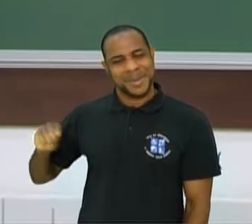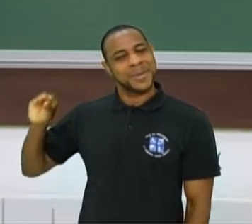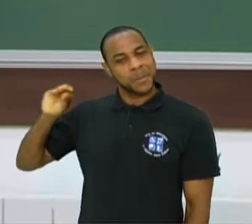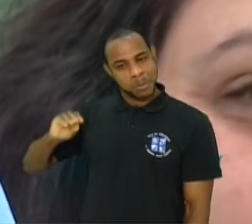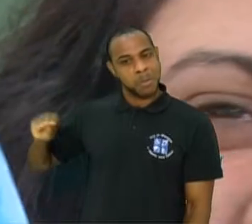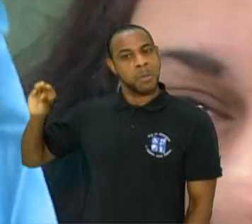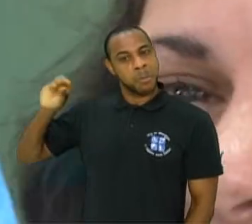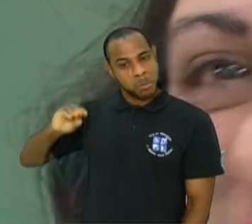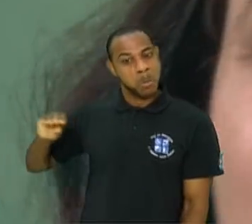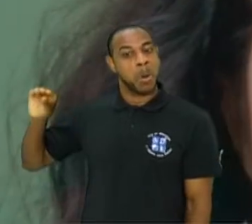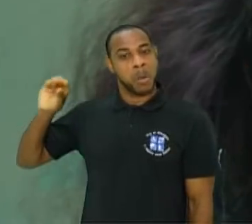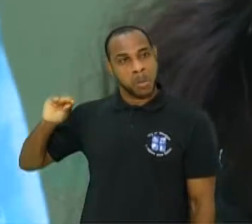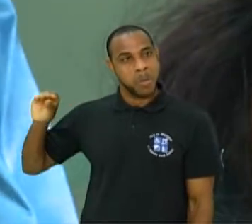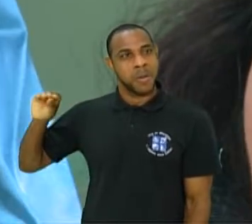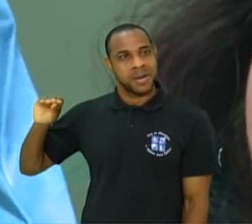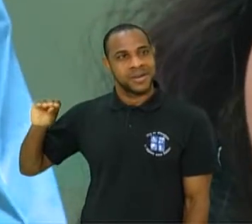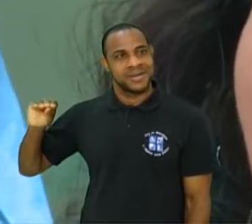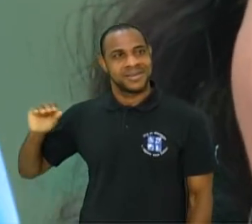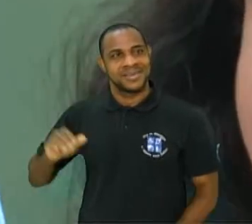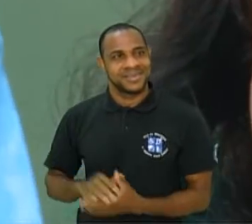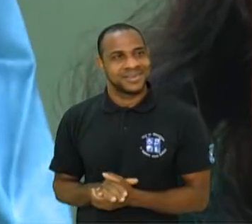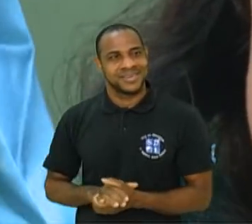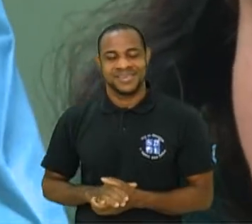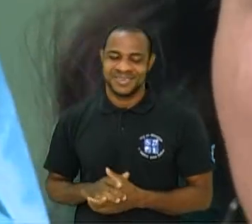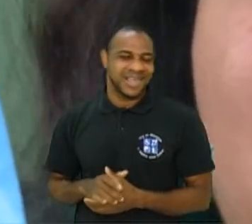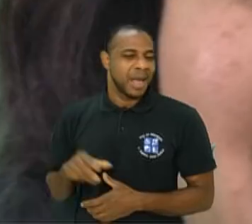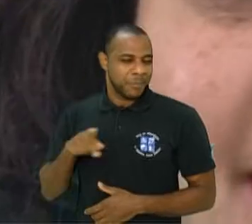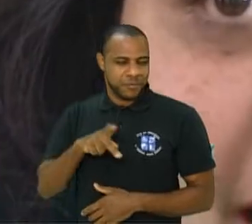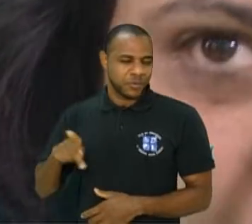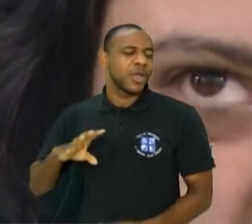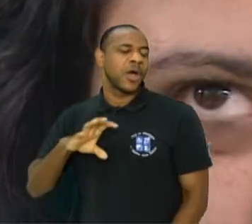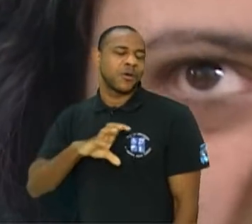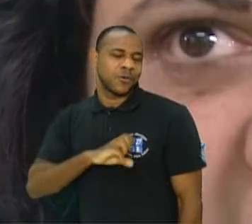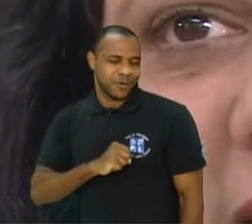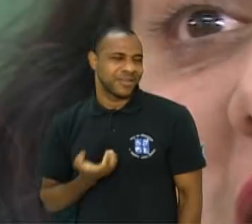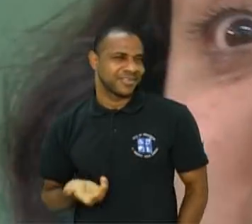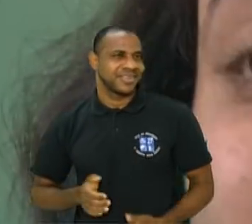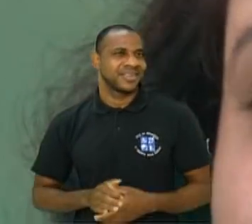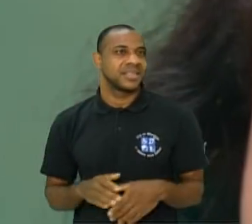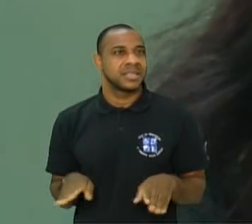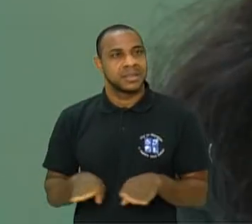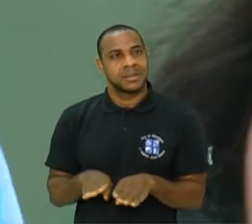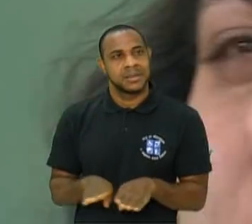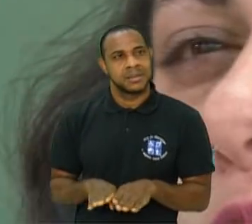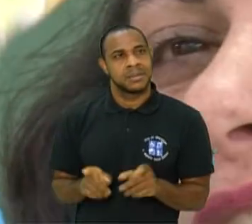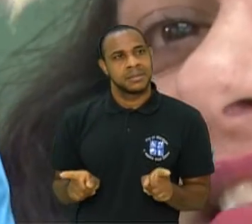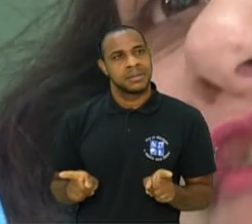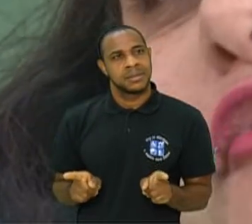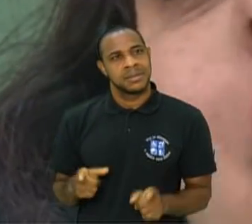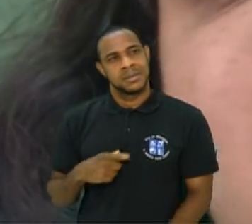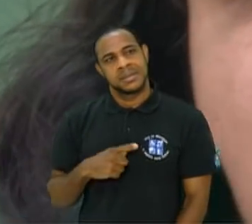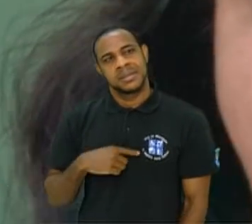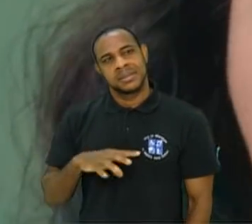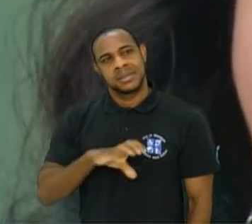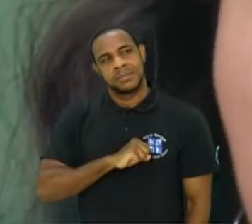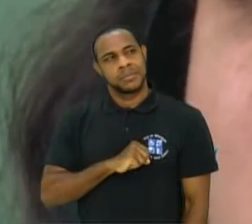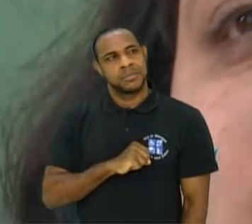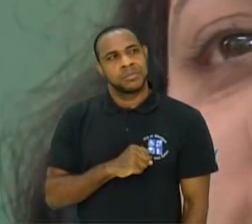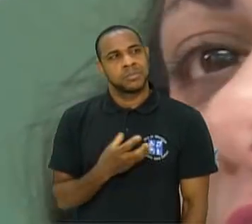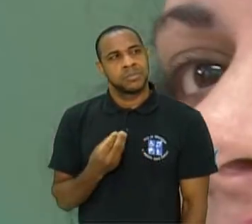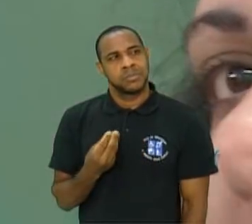falante, tudo que a professora Rutineia gosta. E também tem muita força